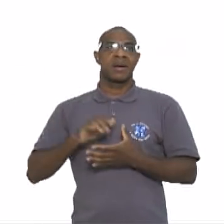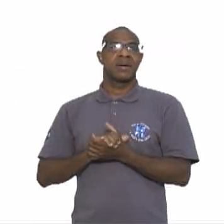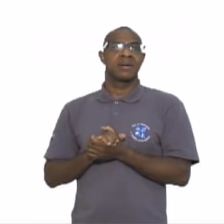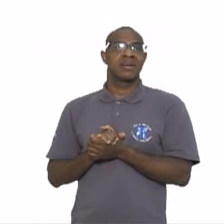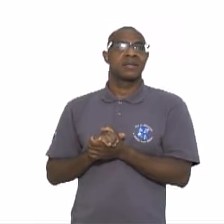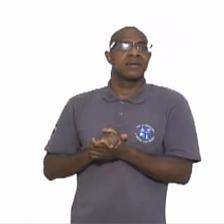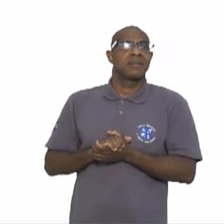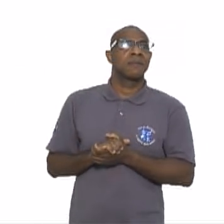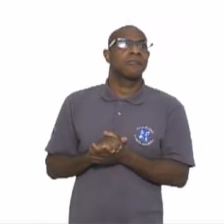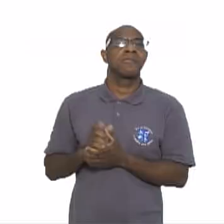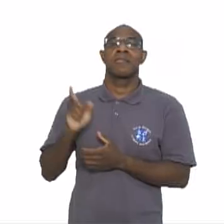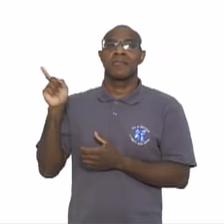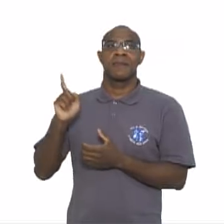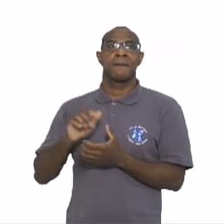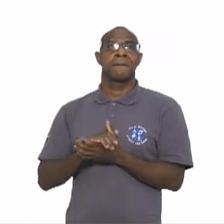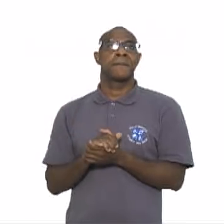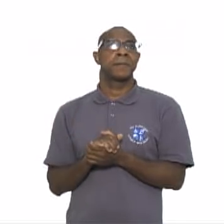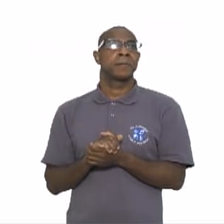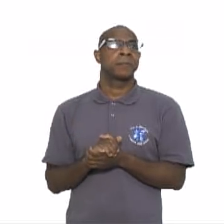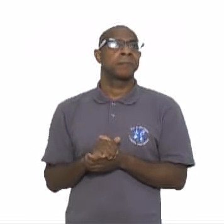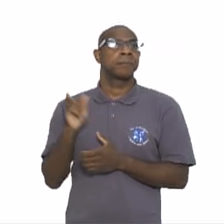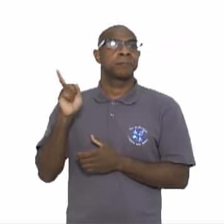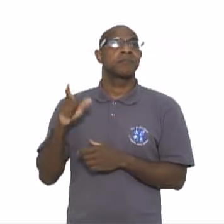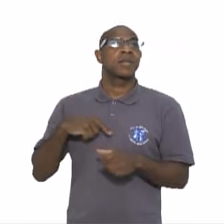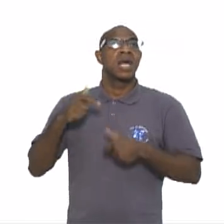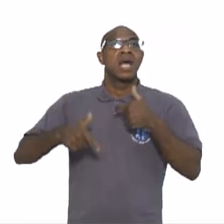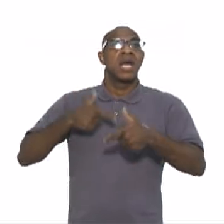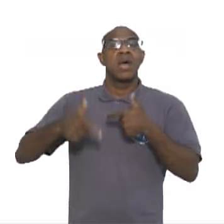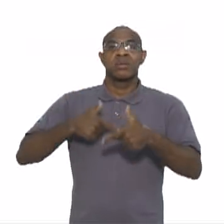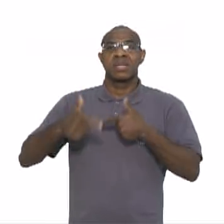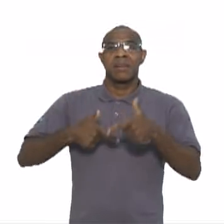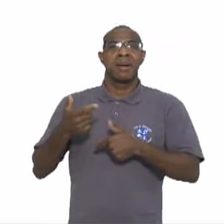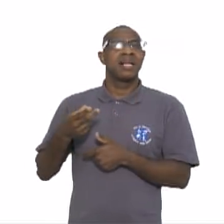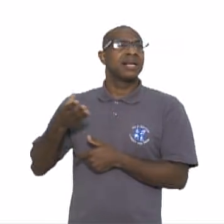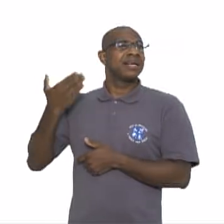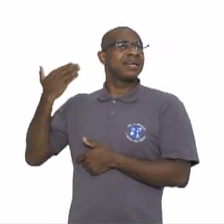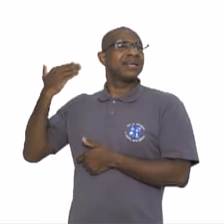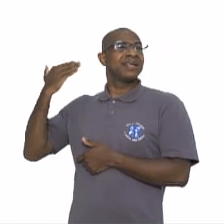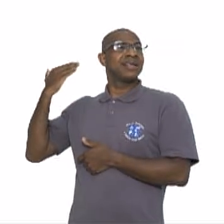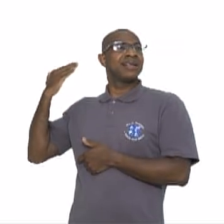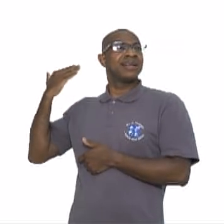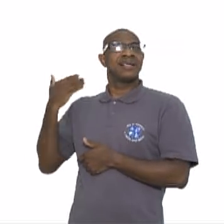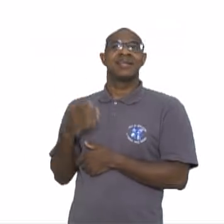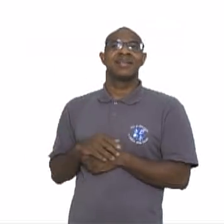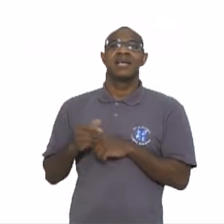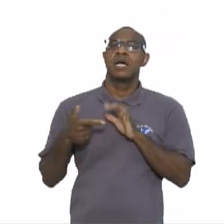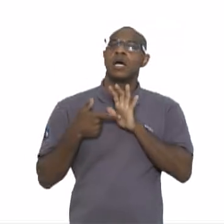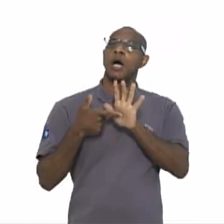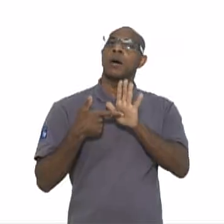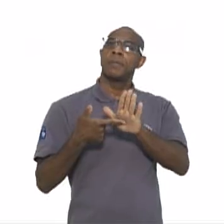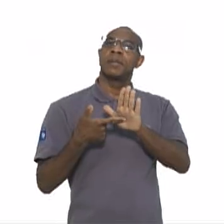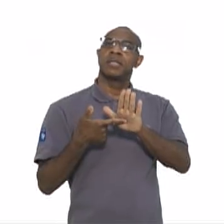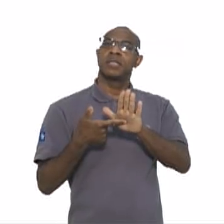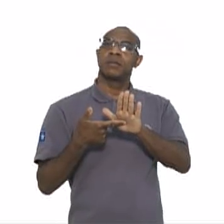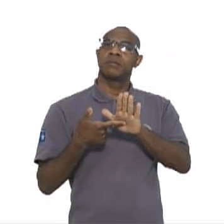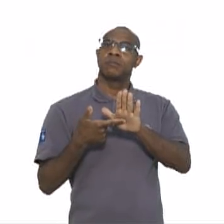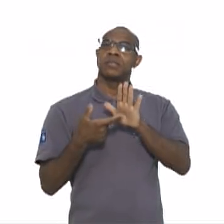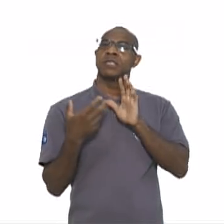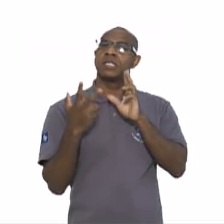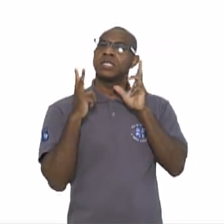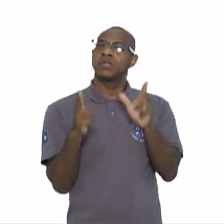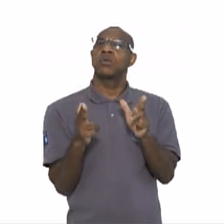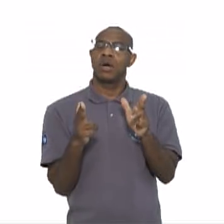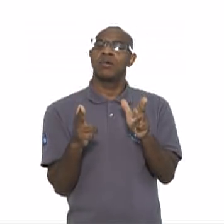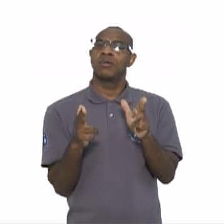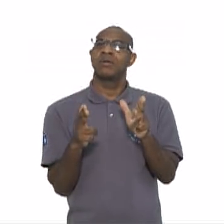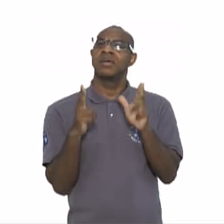de Stubble, de 1837. Então é uma obra que foi feita, uma representação bem posterior ao fato, né, que é a luta